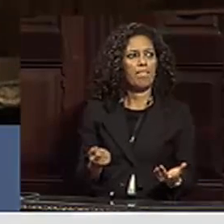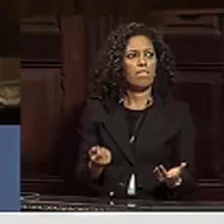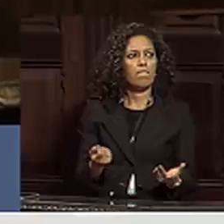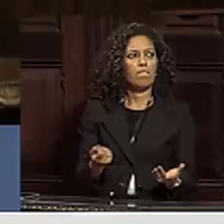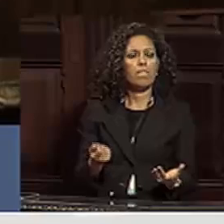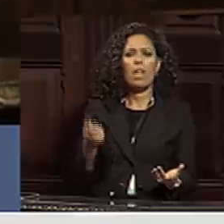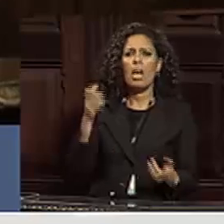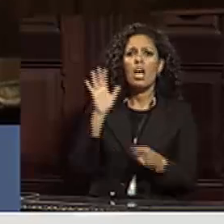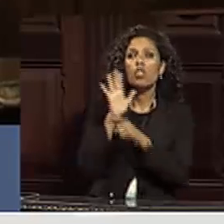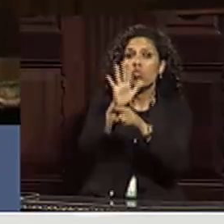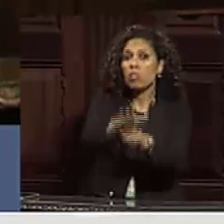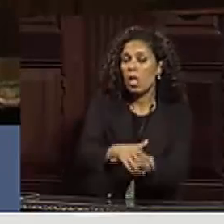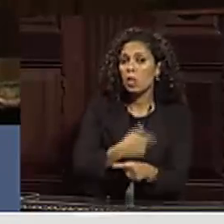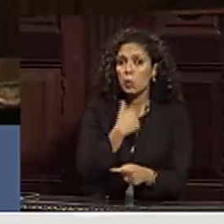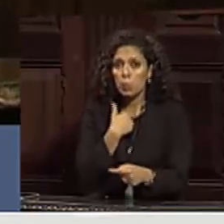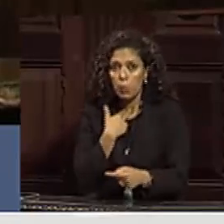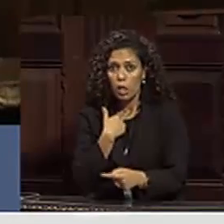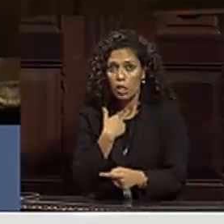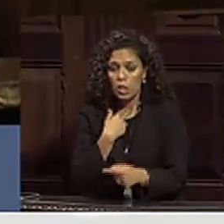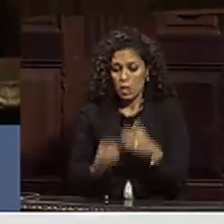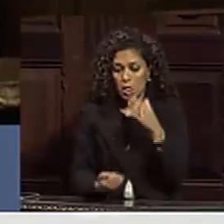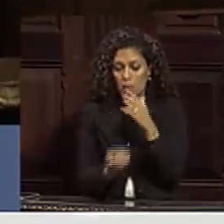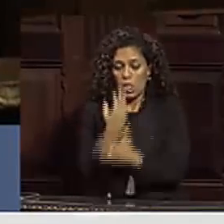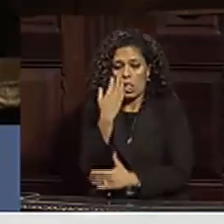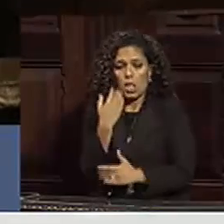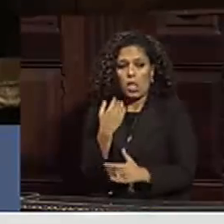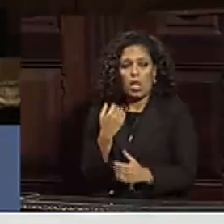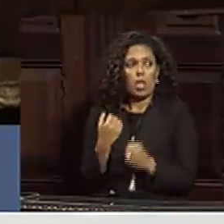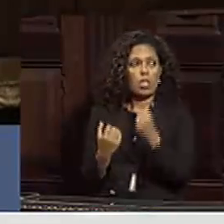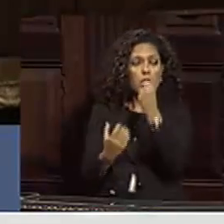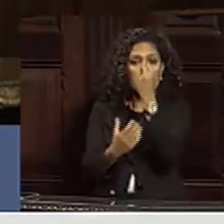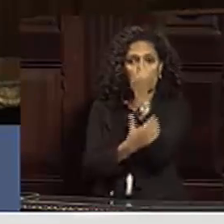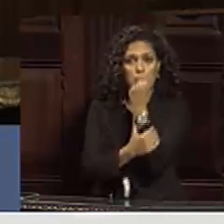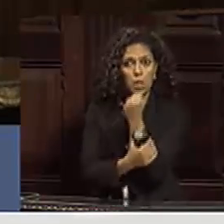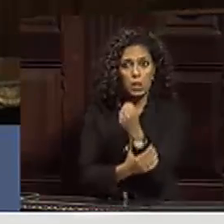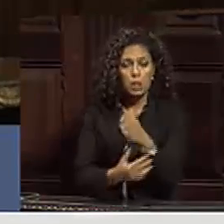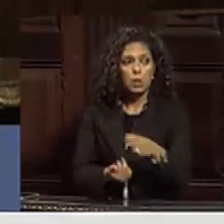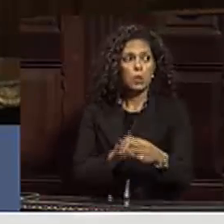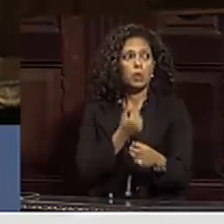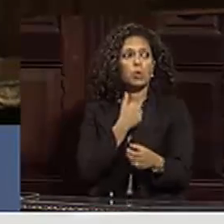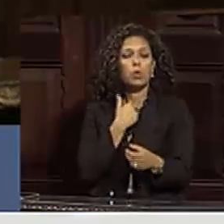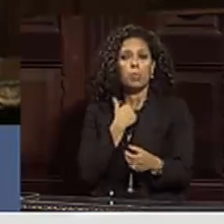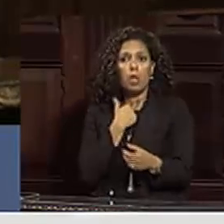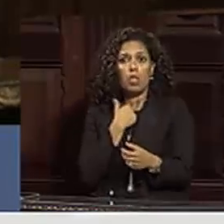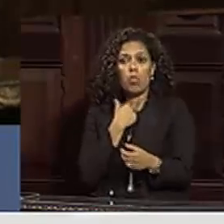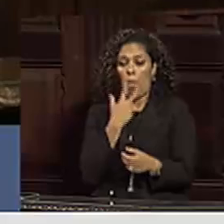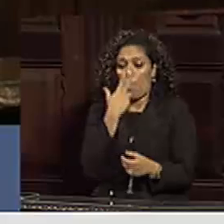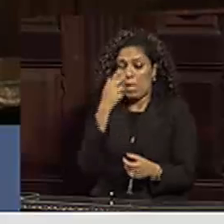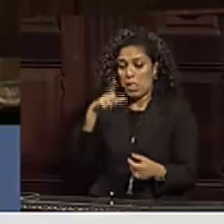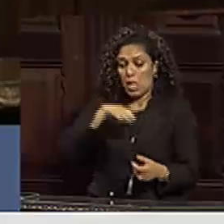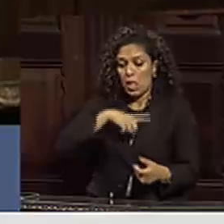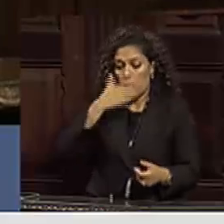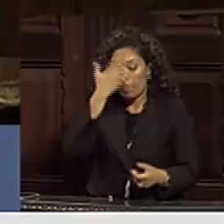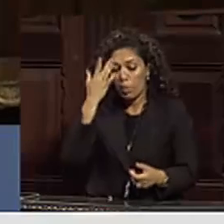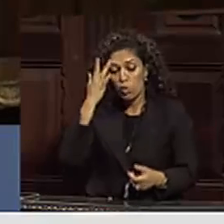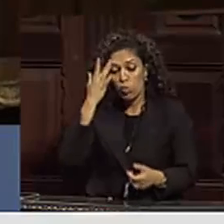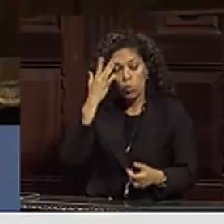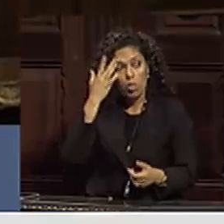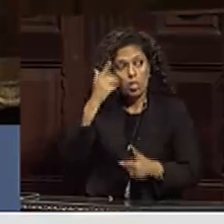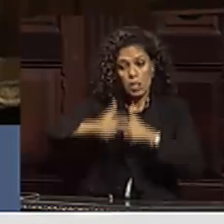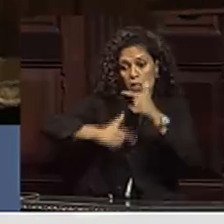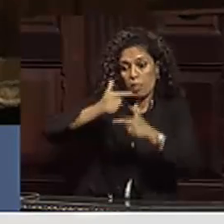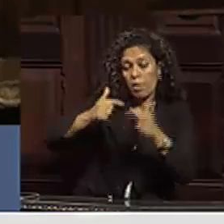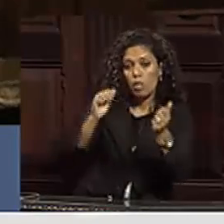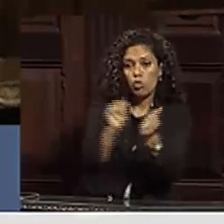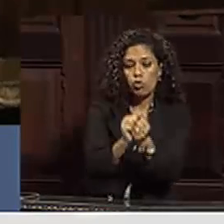segurança, não pode com arma. Parece até que tem alguém aí do poder, mas acomodado com os bandidos. Fardado não